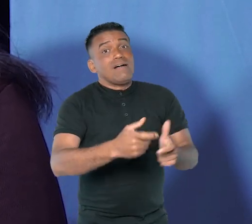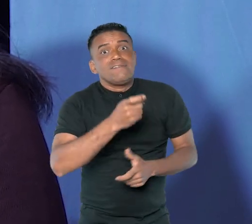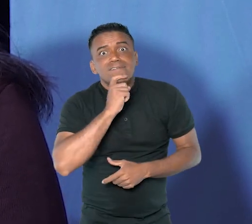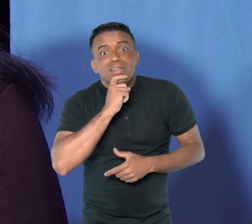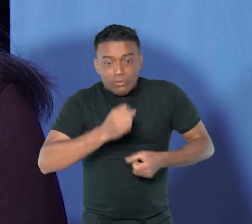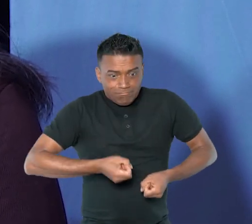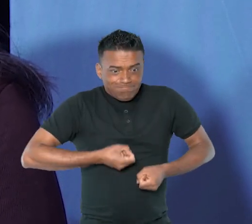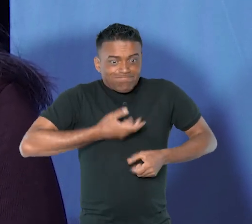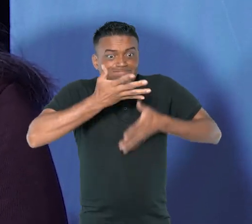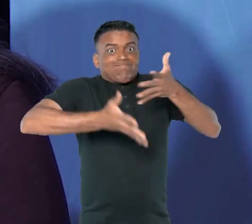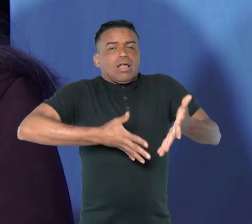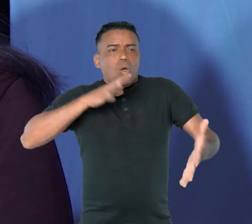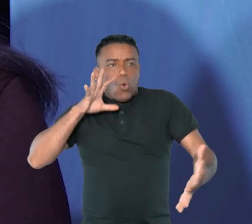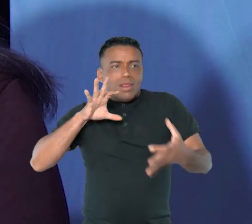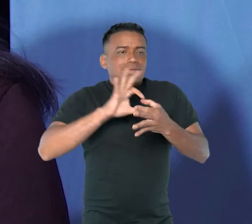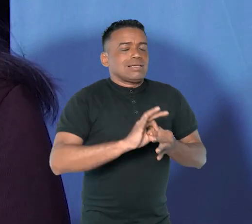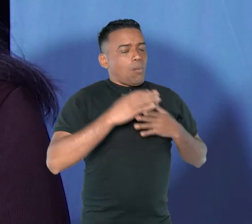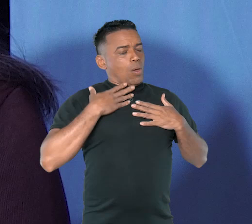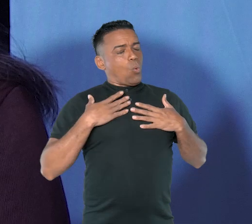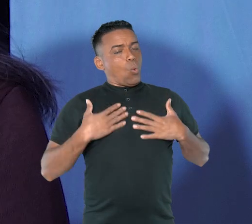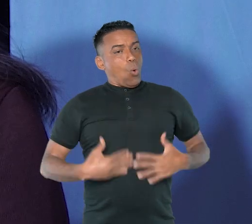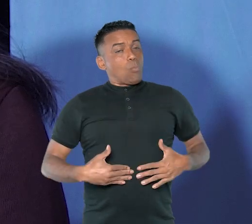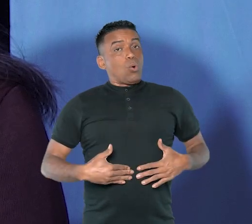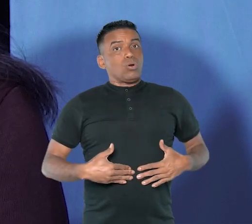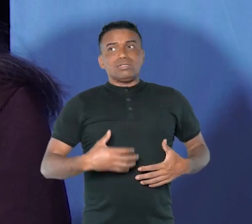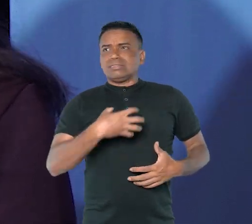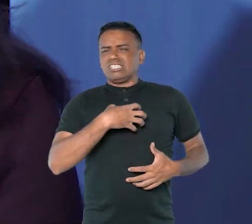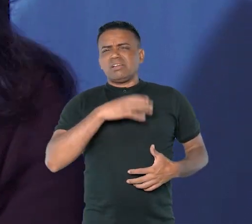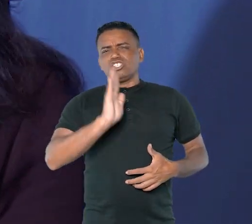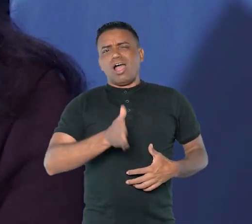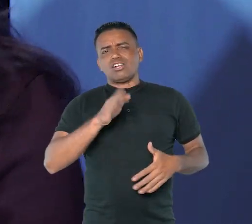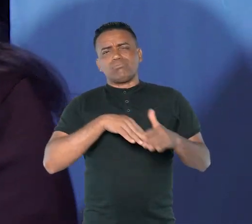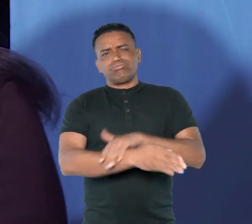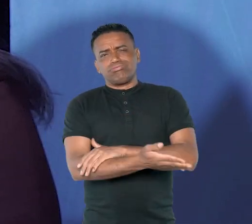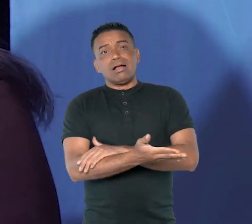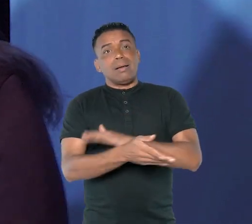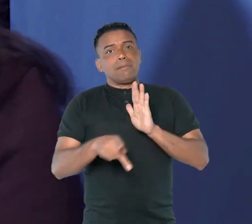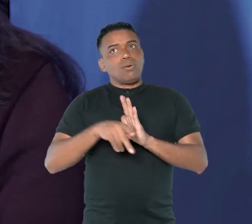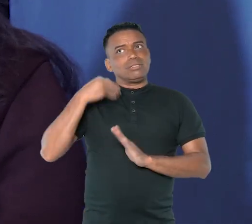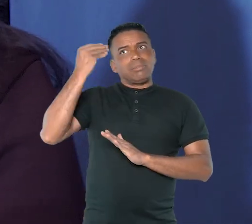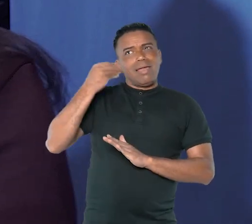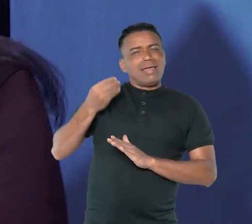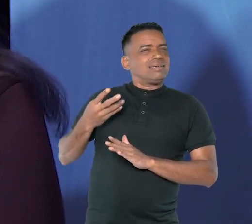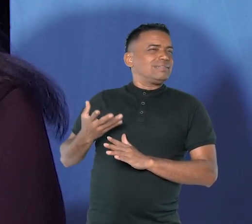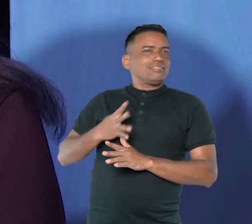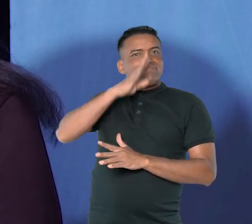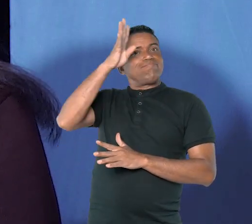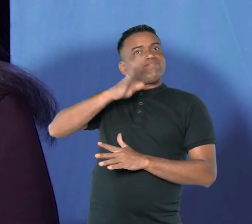vai acendendo em mim um sentimento de conexão com o meu corpo, um sentimento que já conheço e que faz parte de experiências